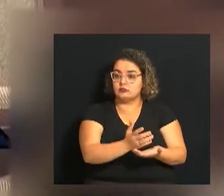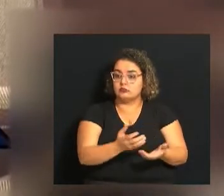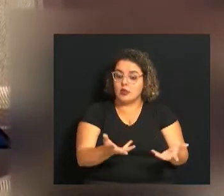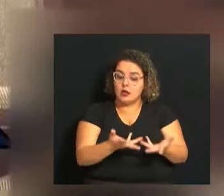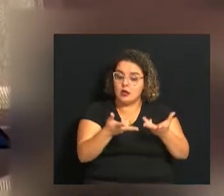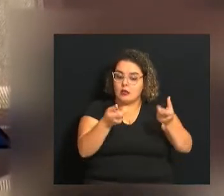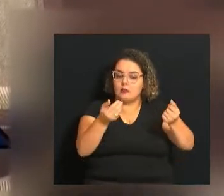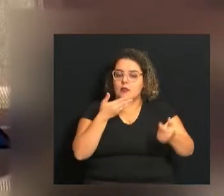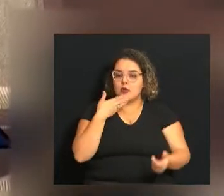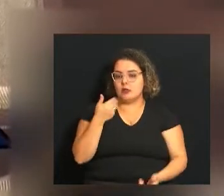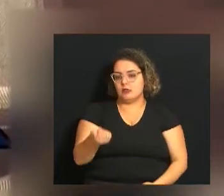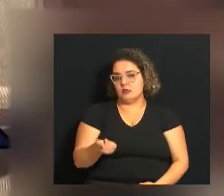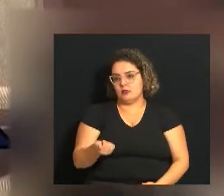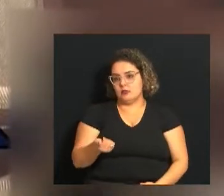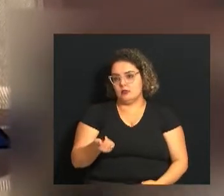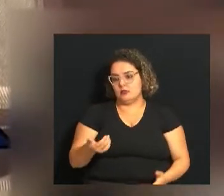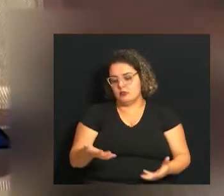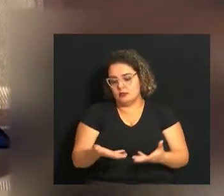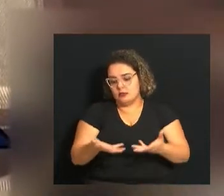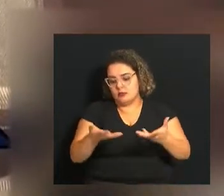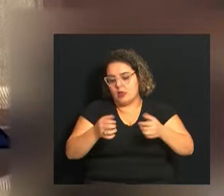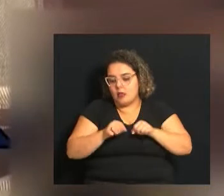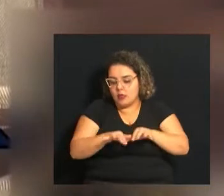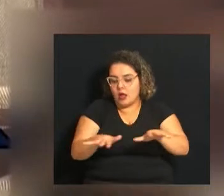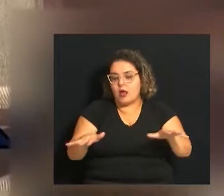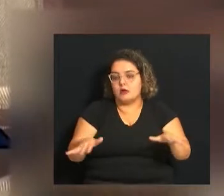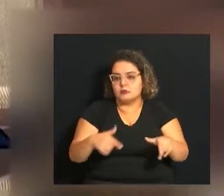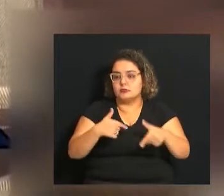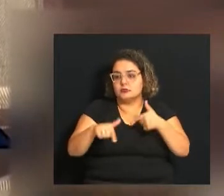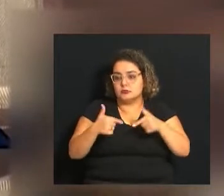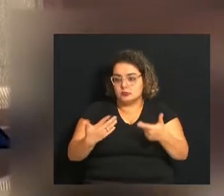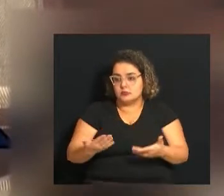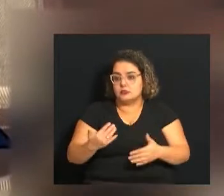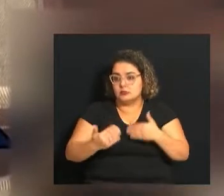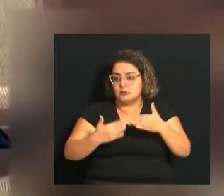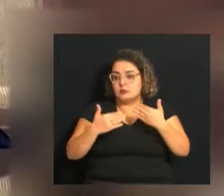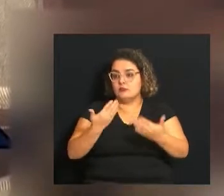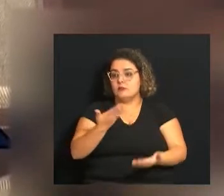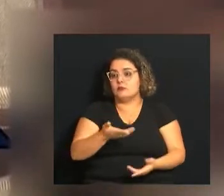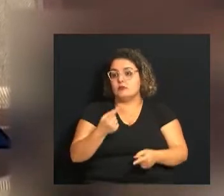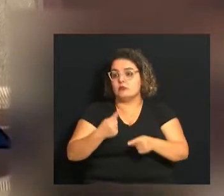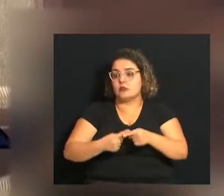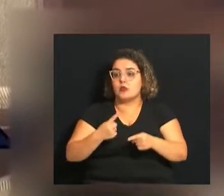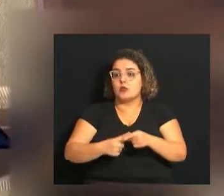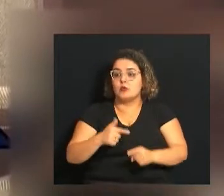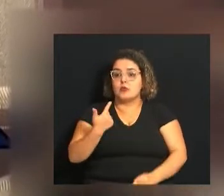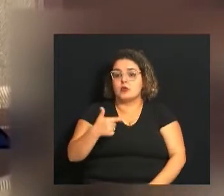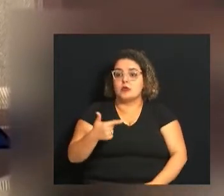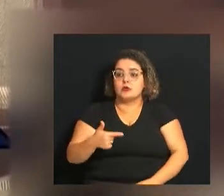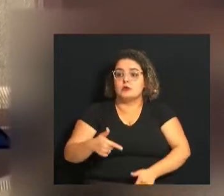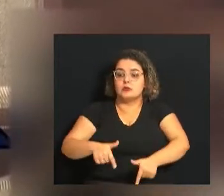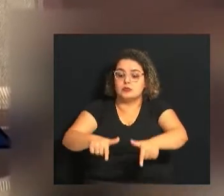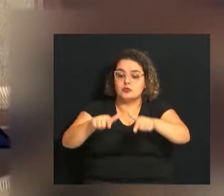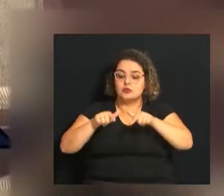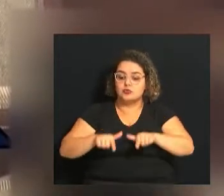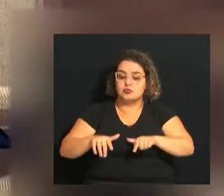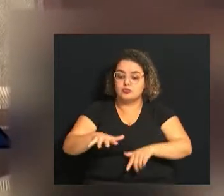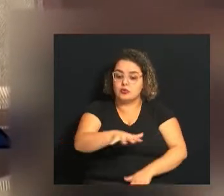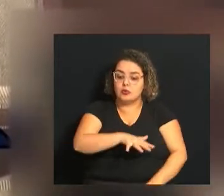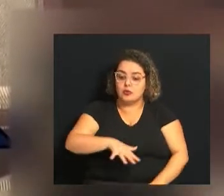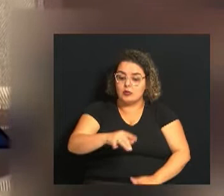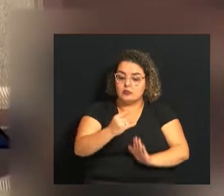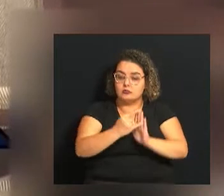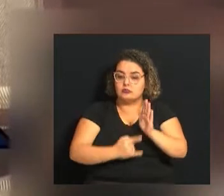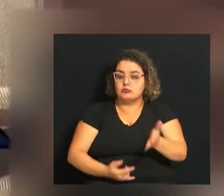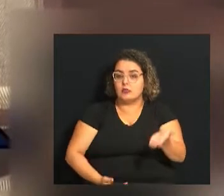aprimorar, para melhorar o trabalho desenvolvido lá, porque ela não tinha titularidade da área no passado, recurso do